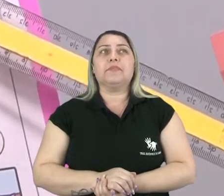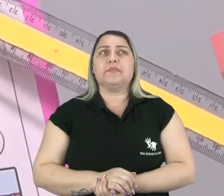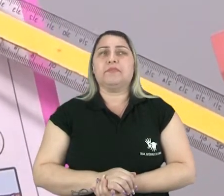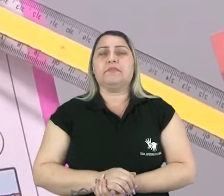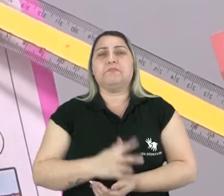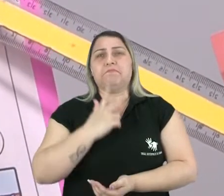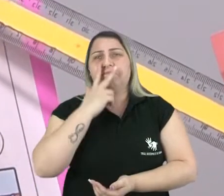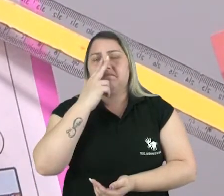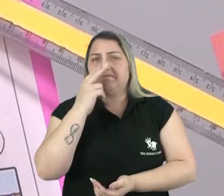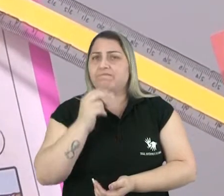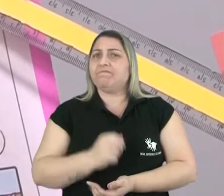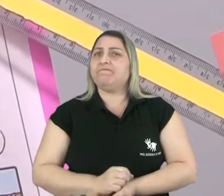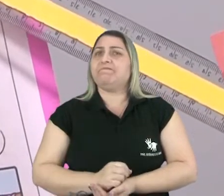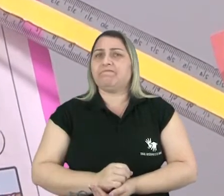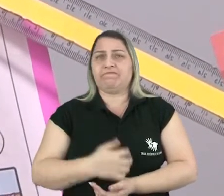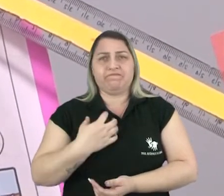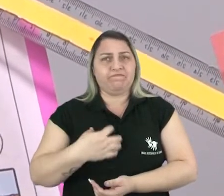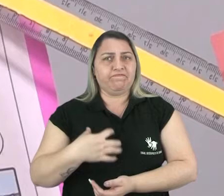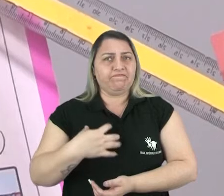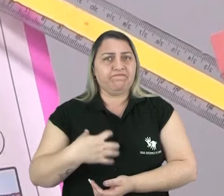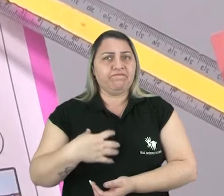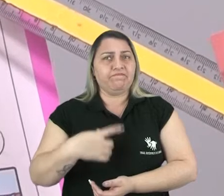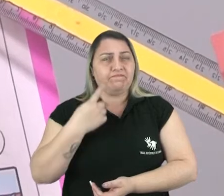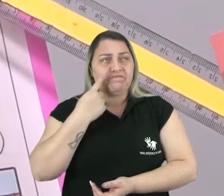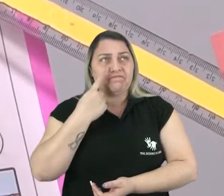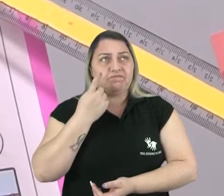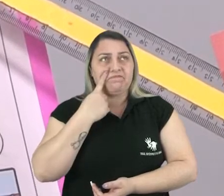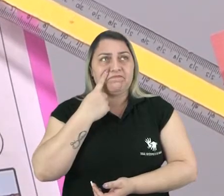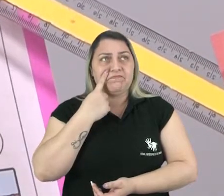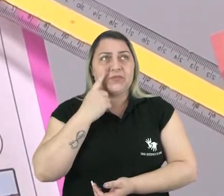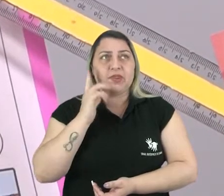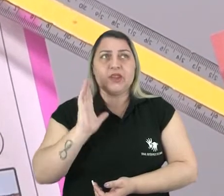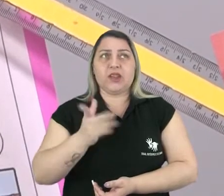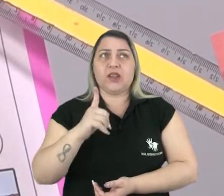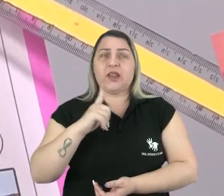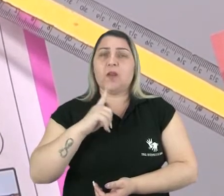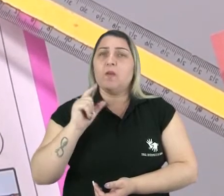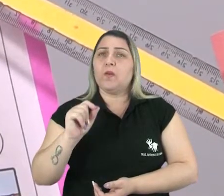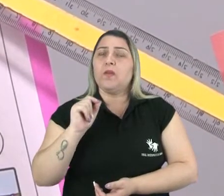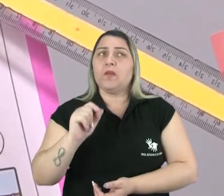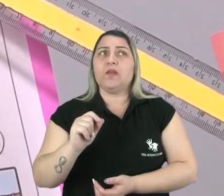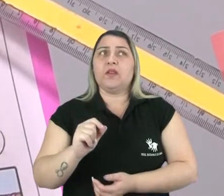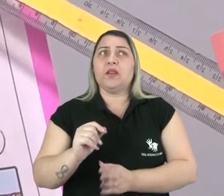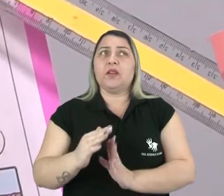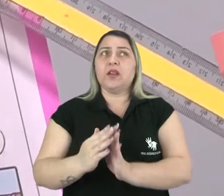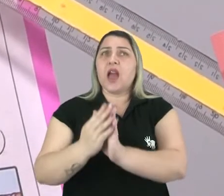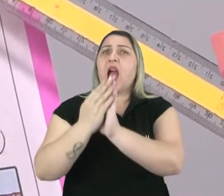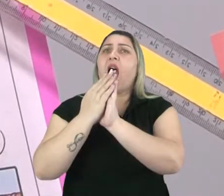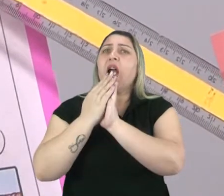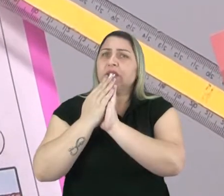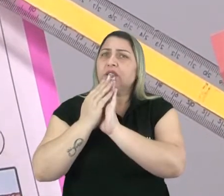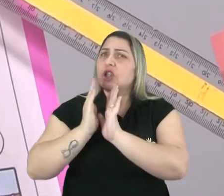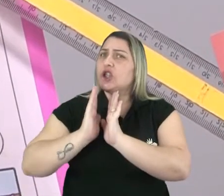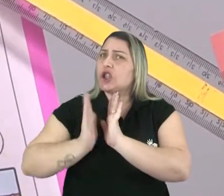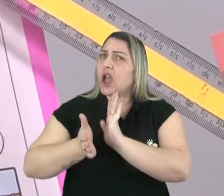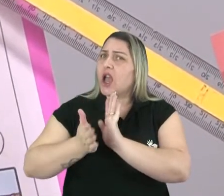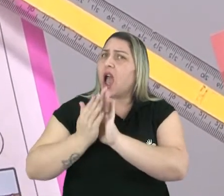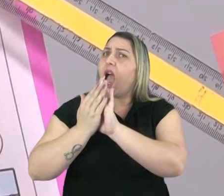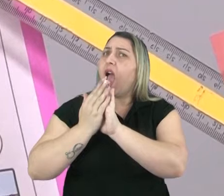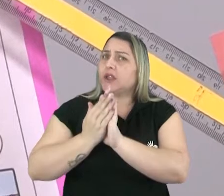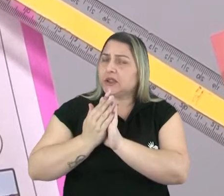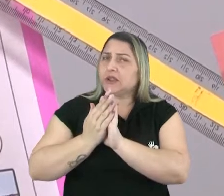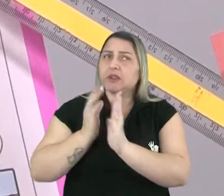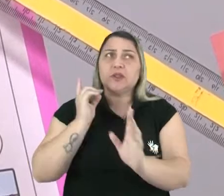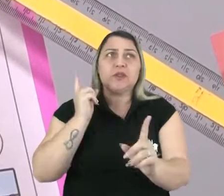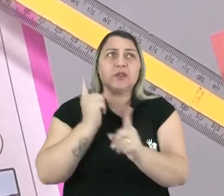chateado. Observe que o cachorro-quente já tem o quê? Uma mordida. E aqui nós encontramos